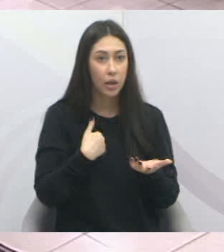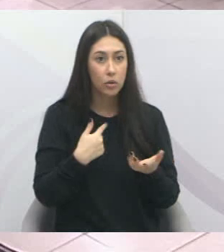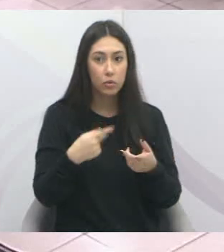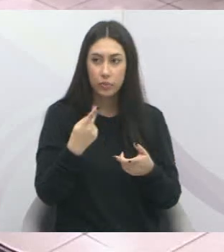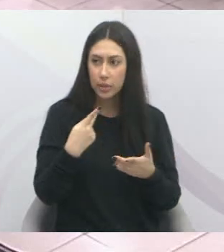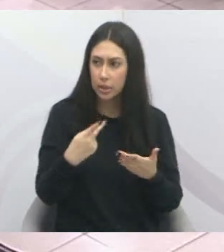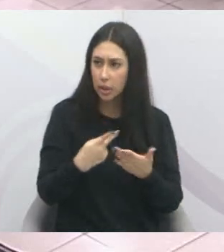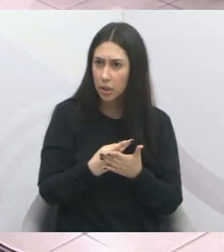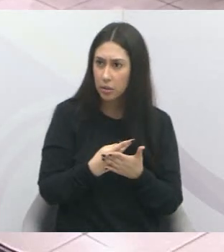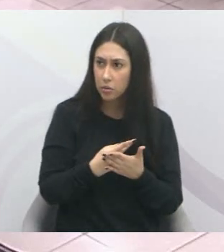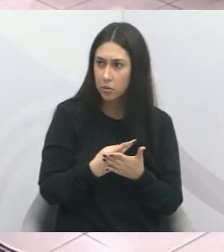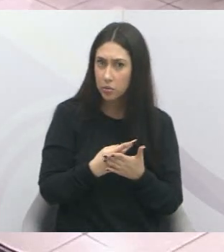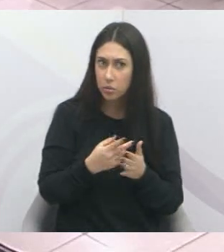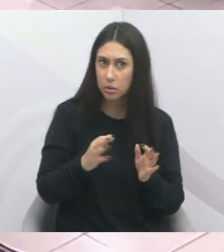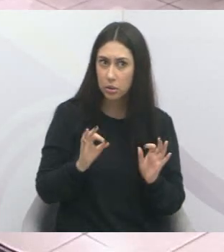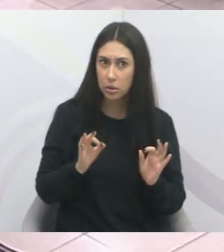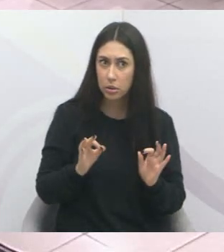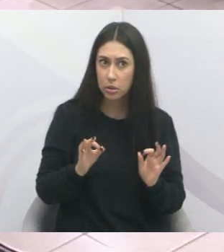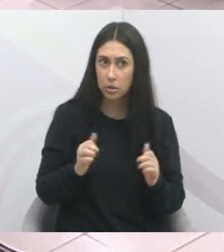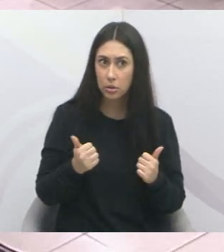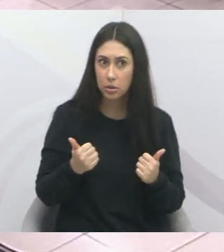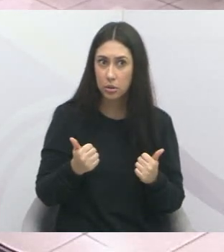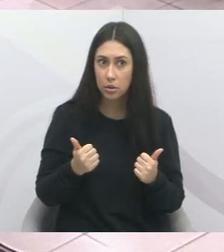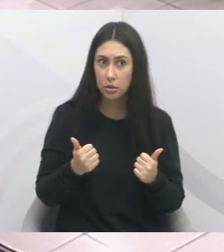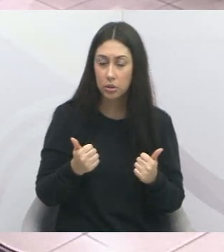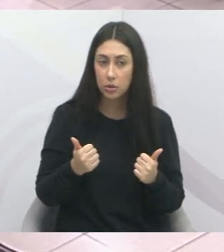coisa errada, é isso?